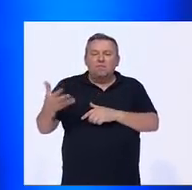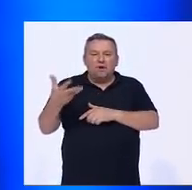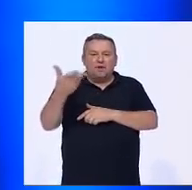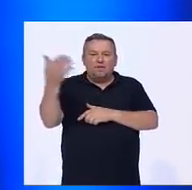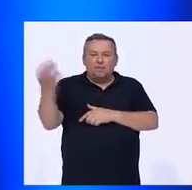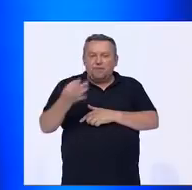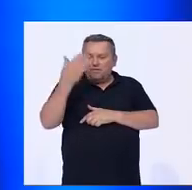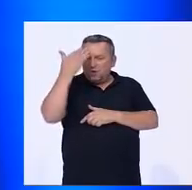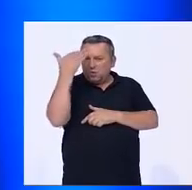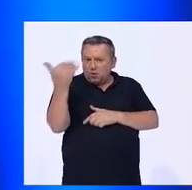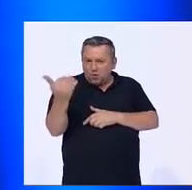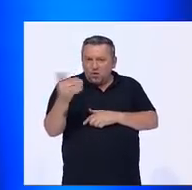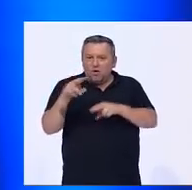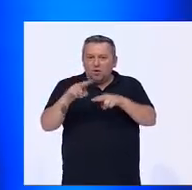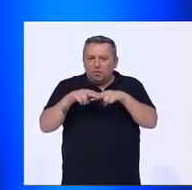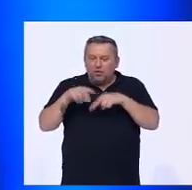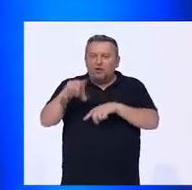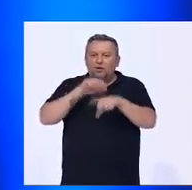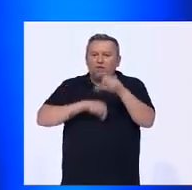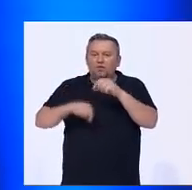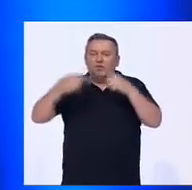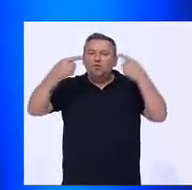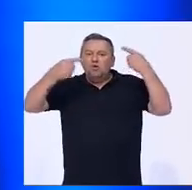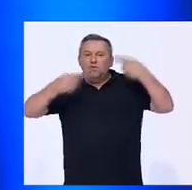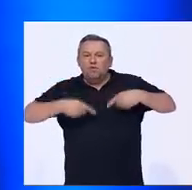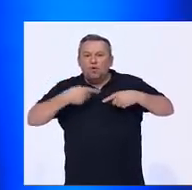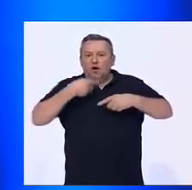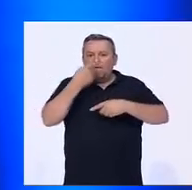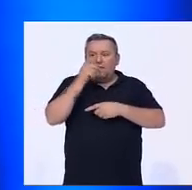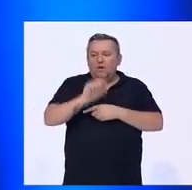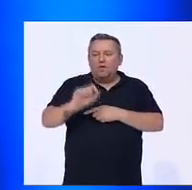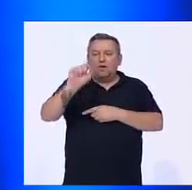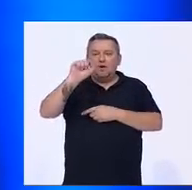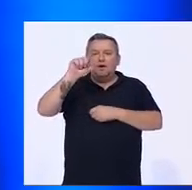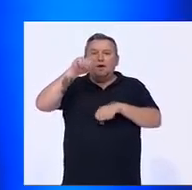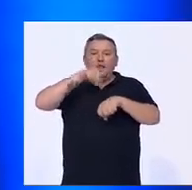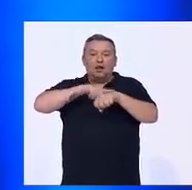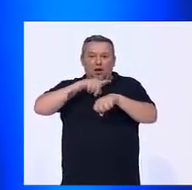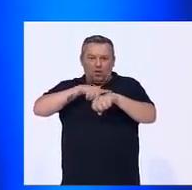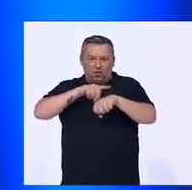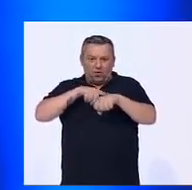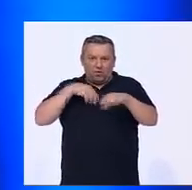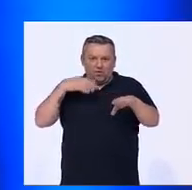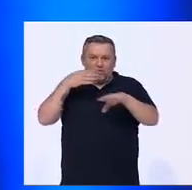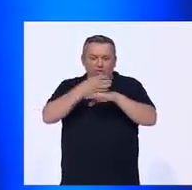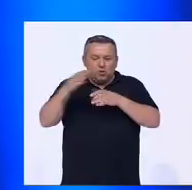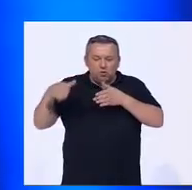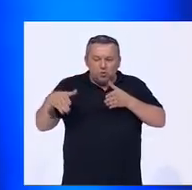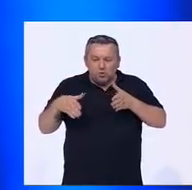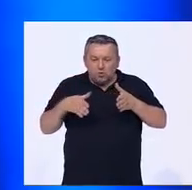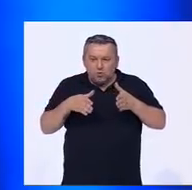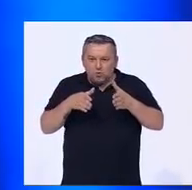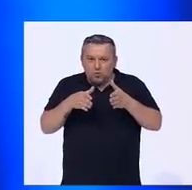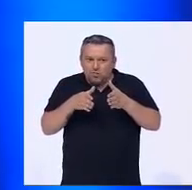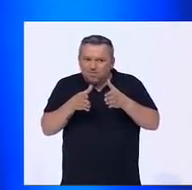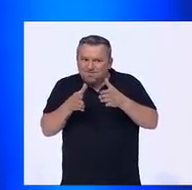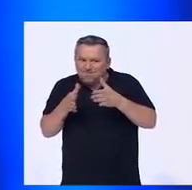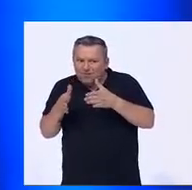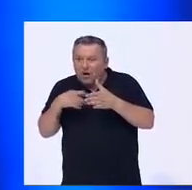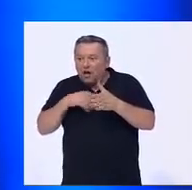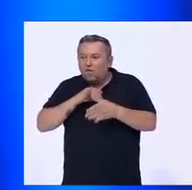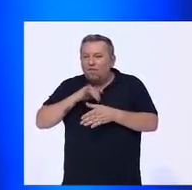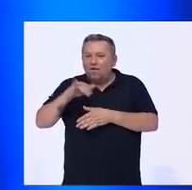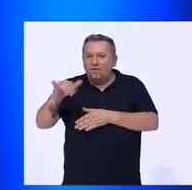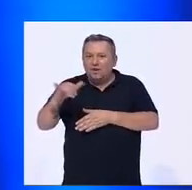caso que eu penso, por isso aceitei o desafio, é dizer-lhe, na hora que estiver indo por um caminho que eu considere não o melhor, a